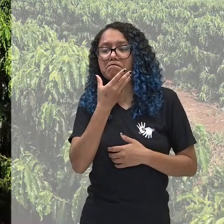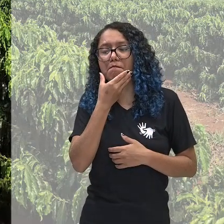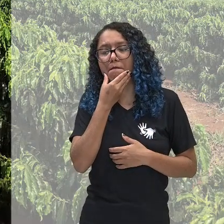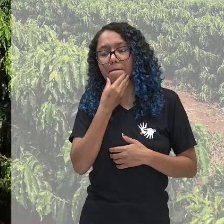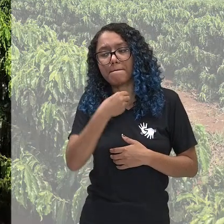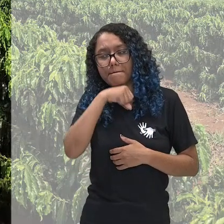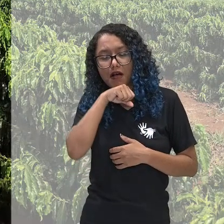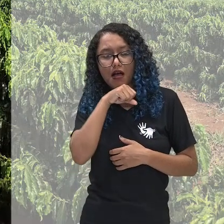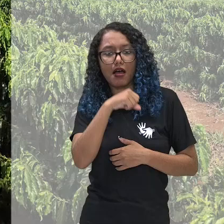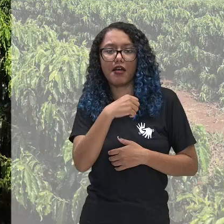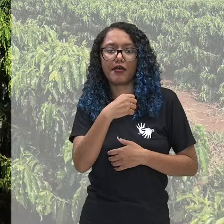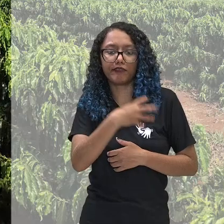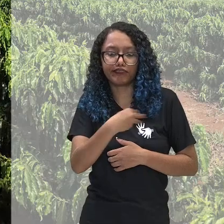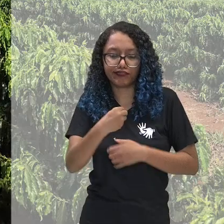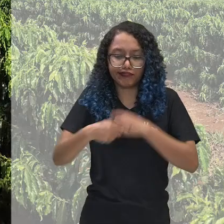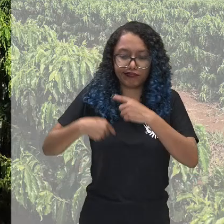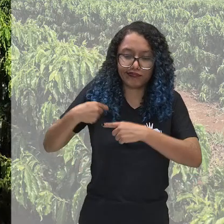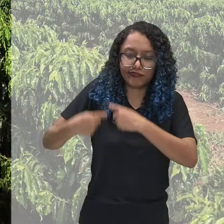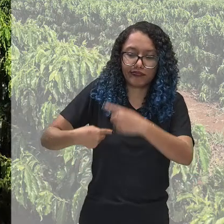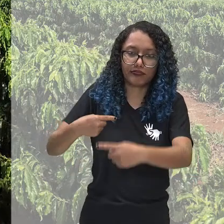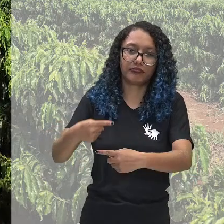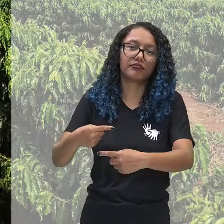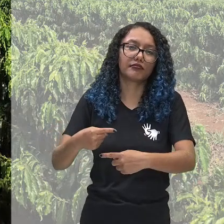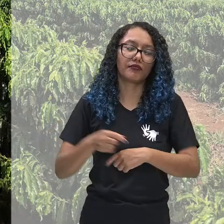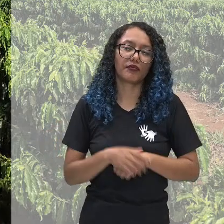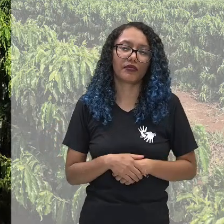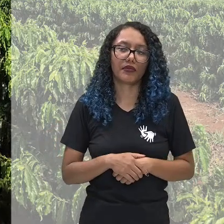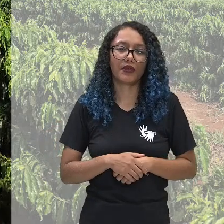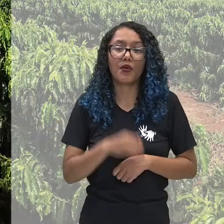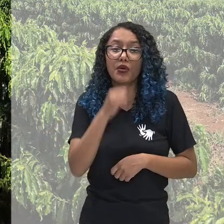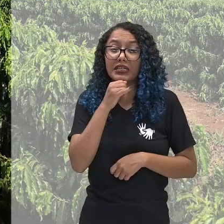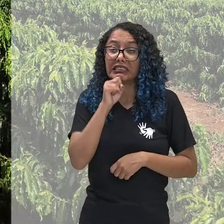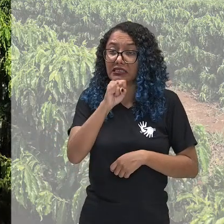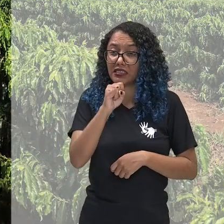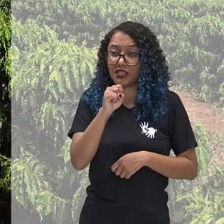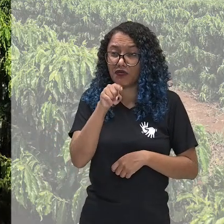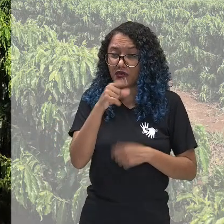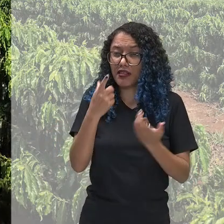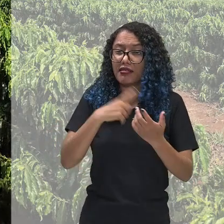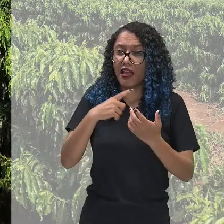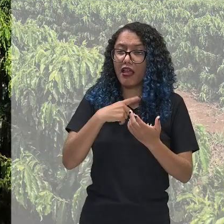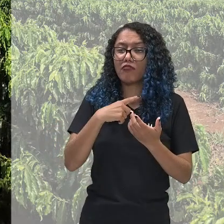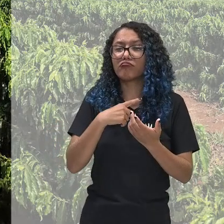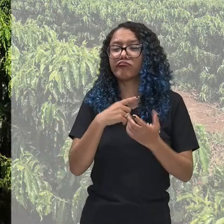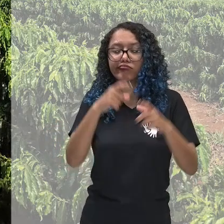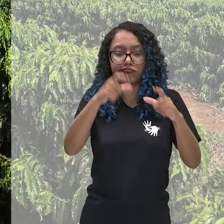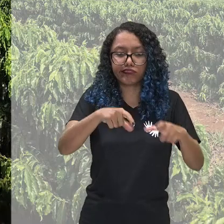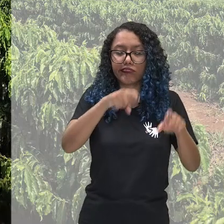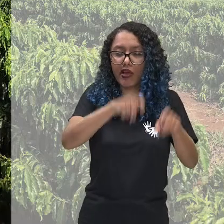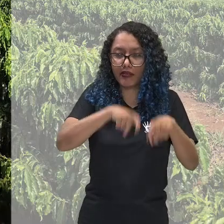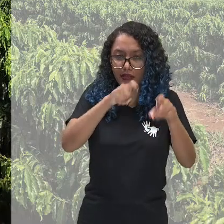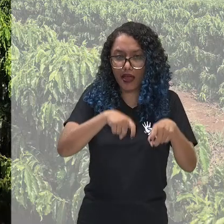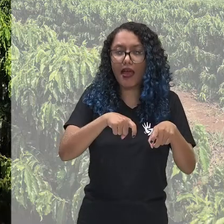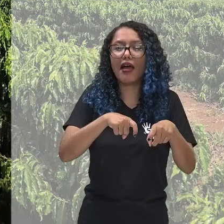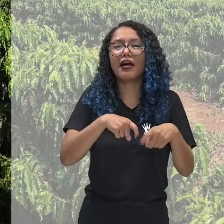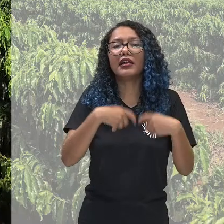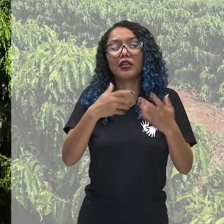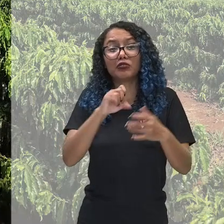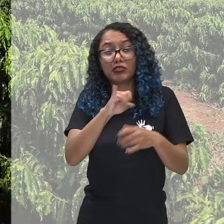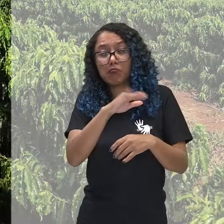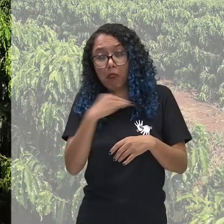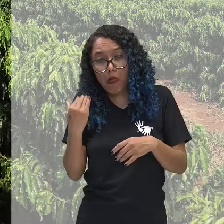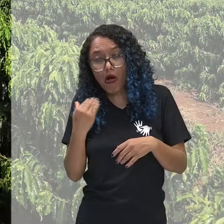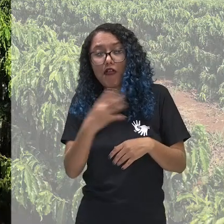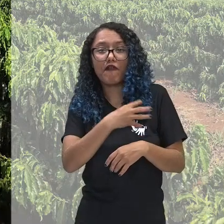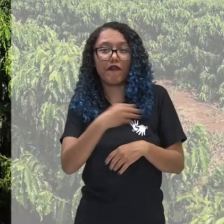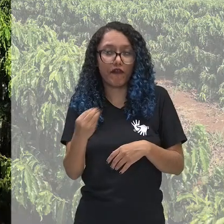áreas como fazendeiro, você herdou o título de seu pai e passará para o seu filho. Então, o